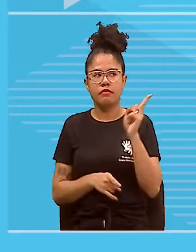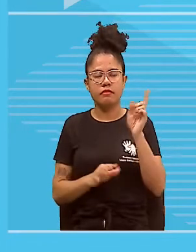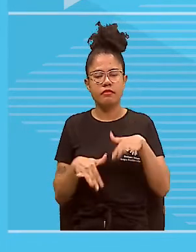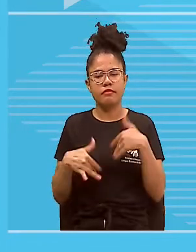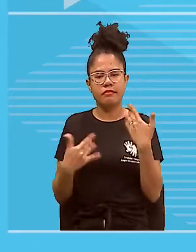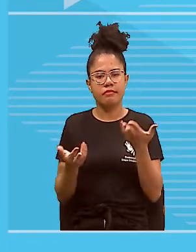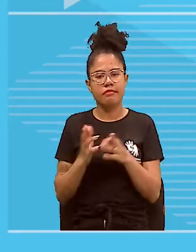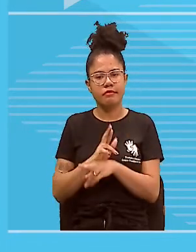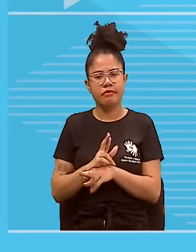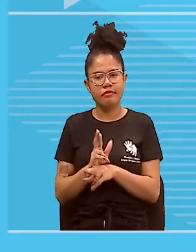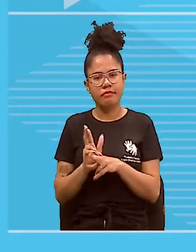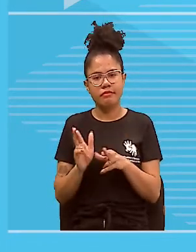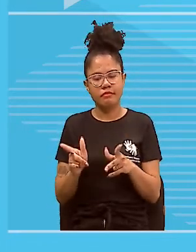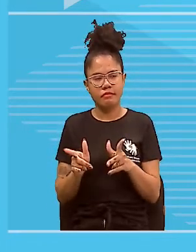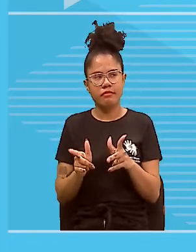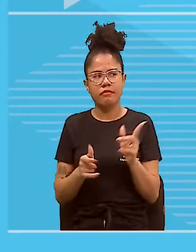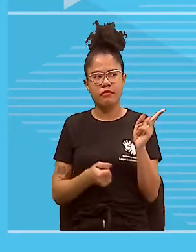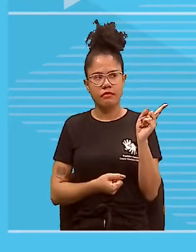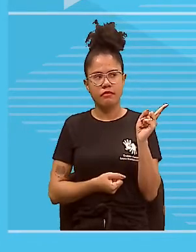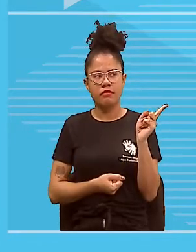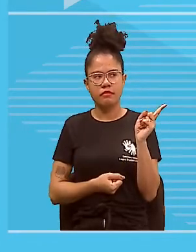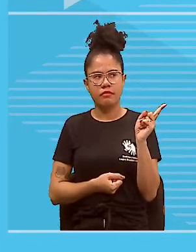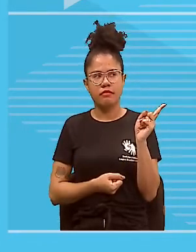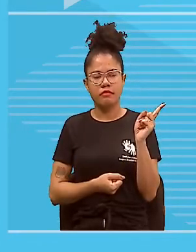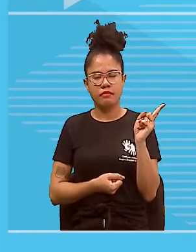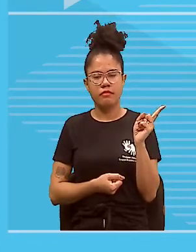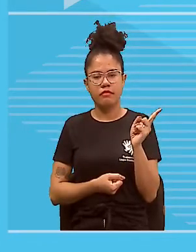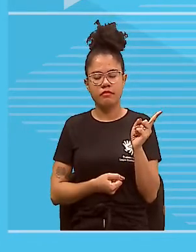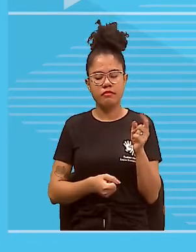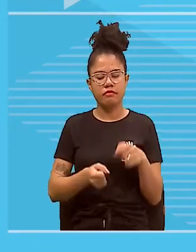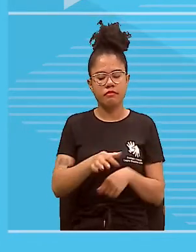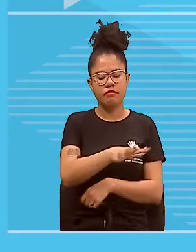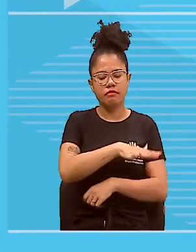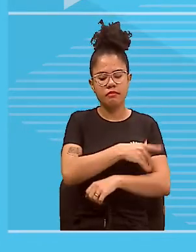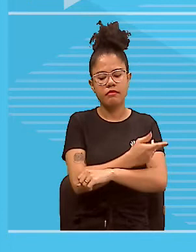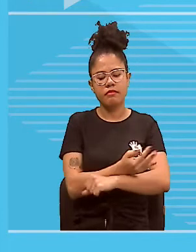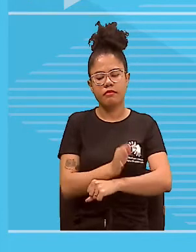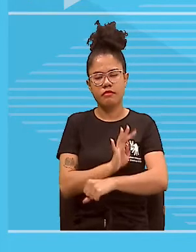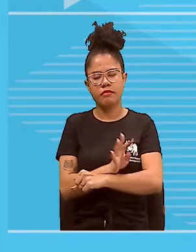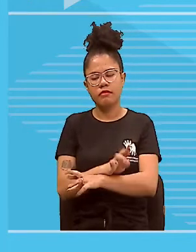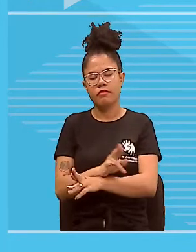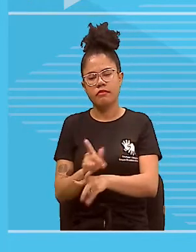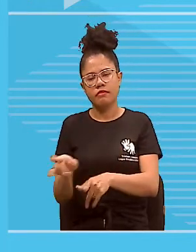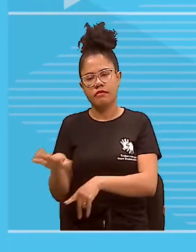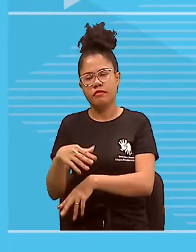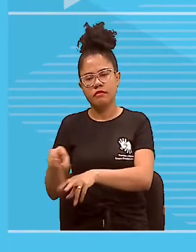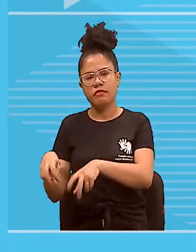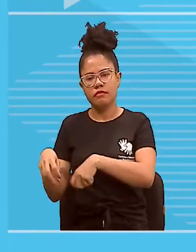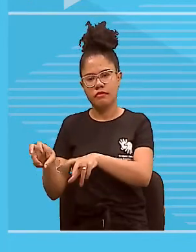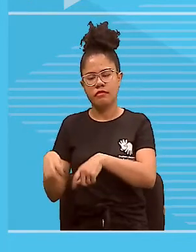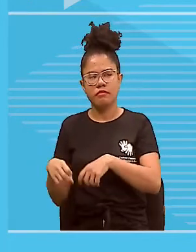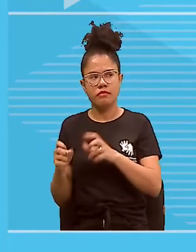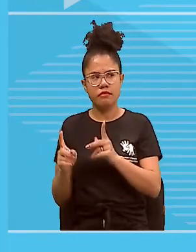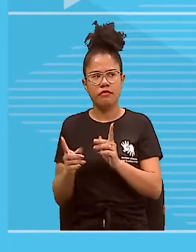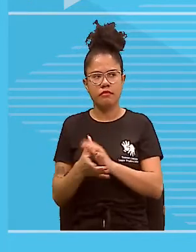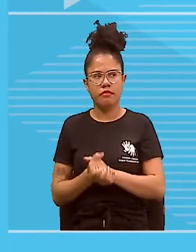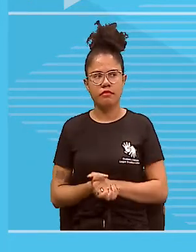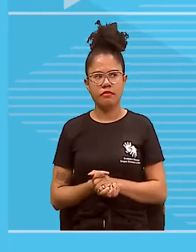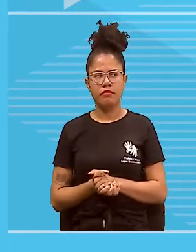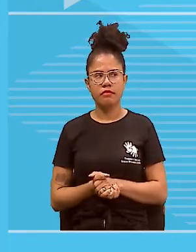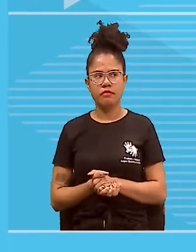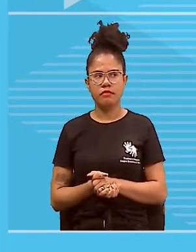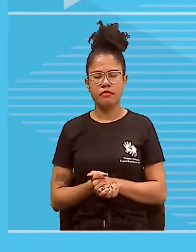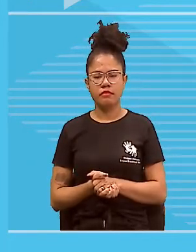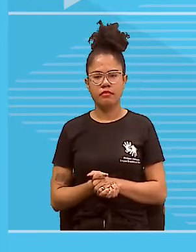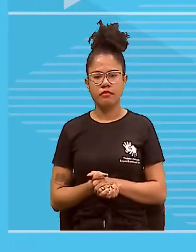diferente da paisagem e de um Brasil Rural ela é composta de prédios arranha-céus e os é difícil